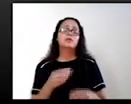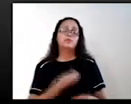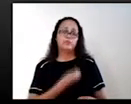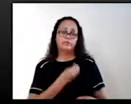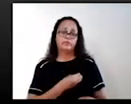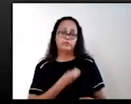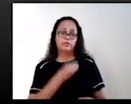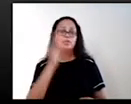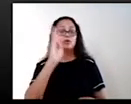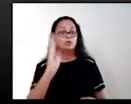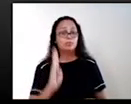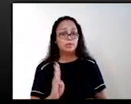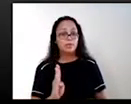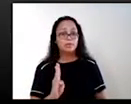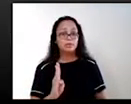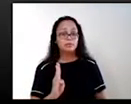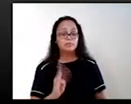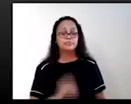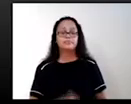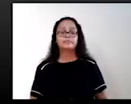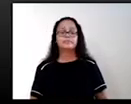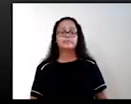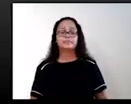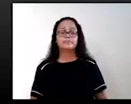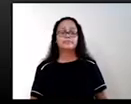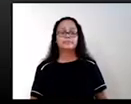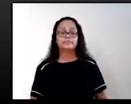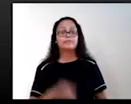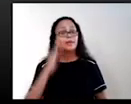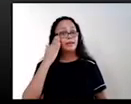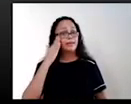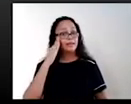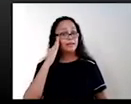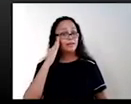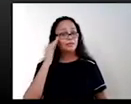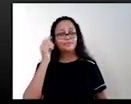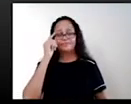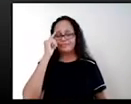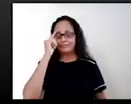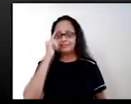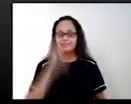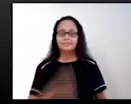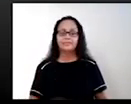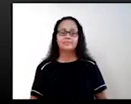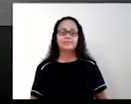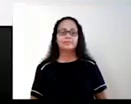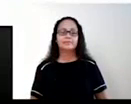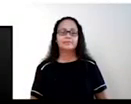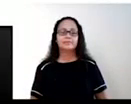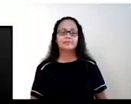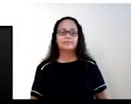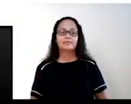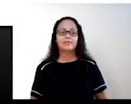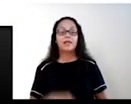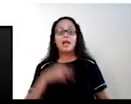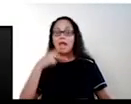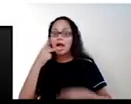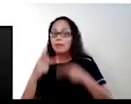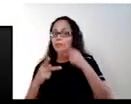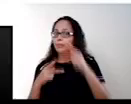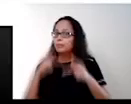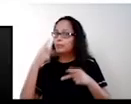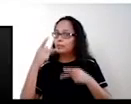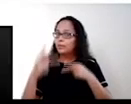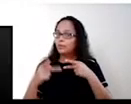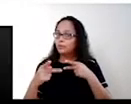nós tínhamos escravidão na construção da língua portuguesa. Entenderam? Tranquilo? Com relação à